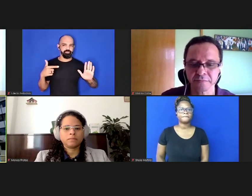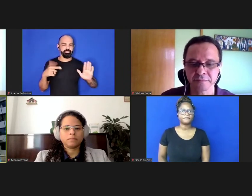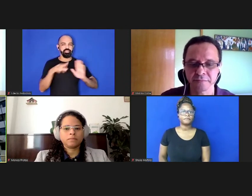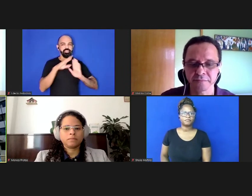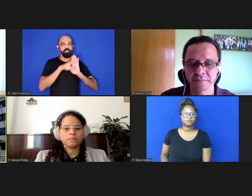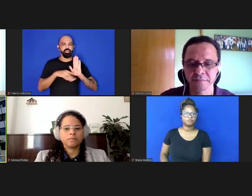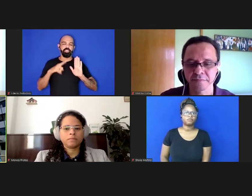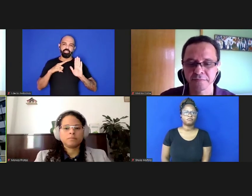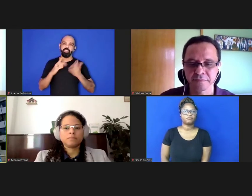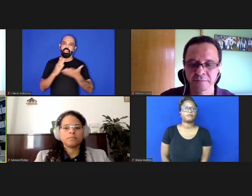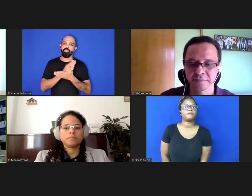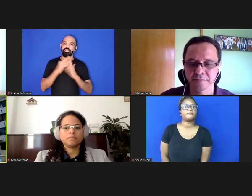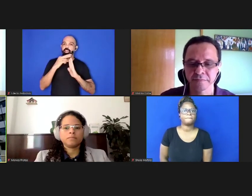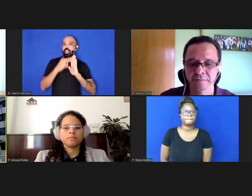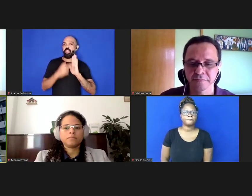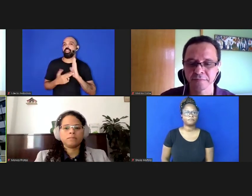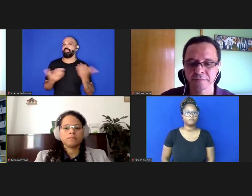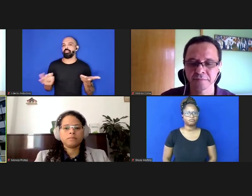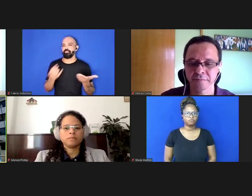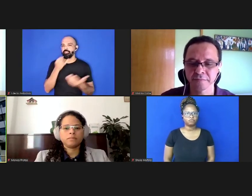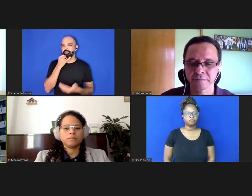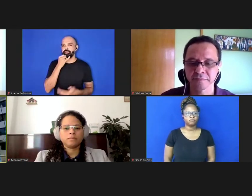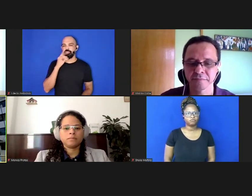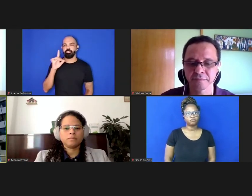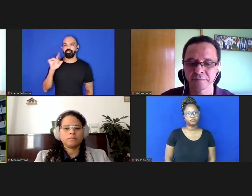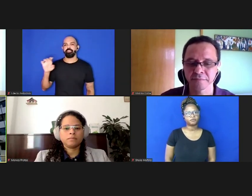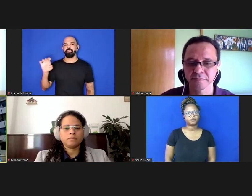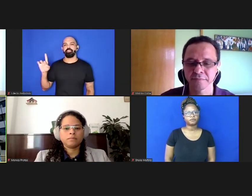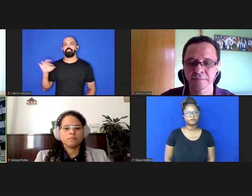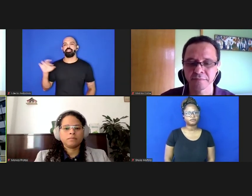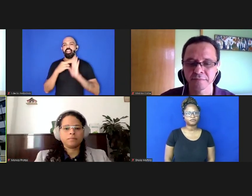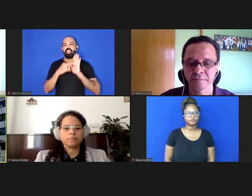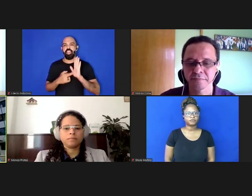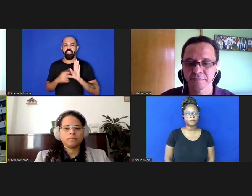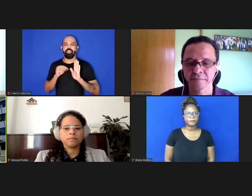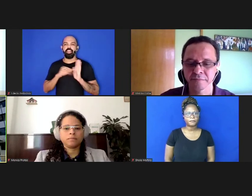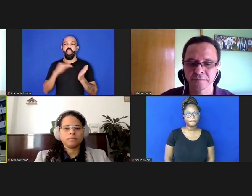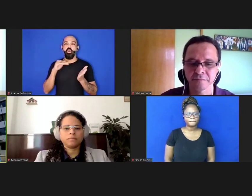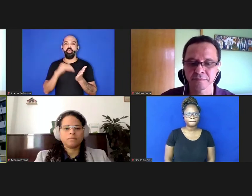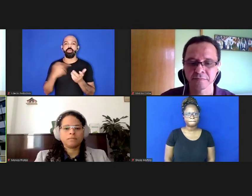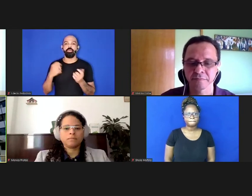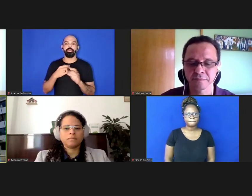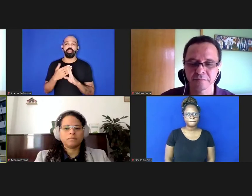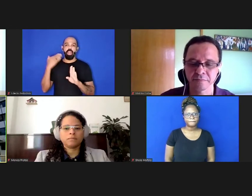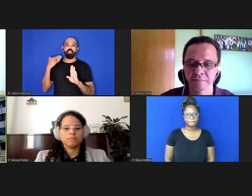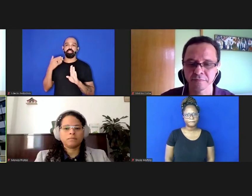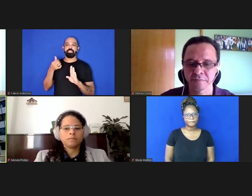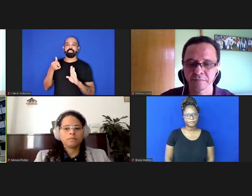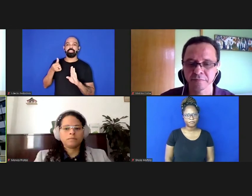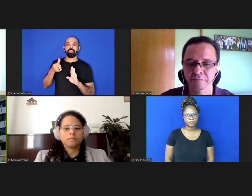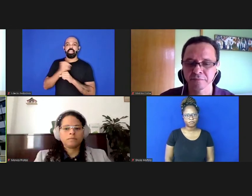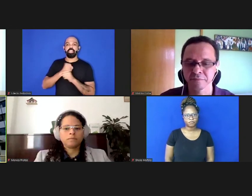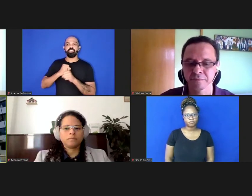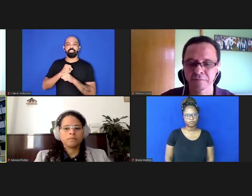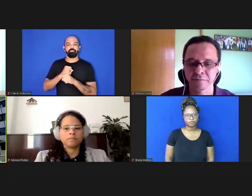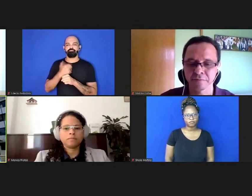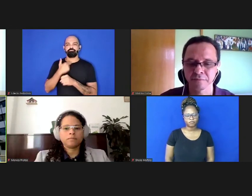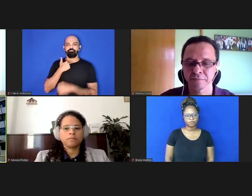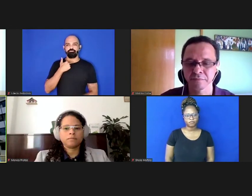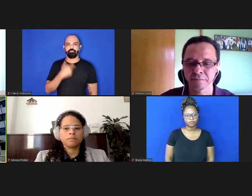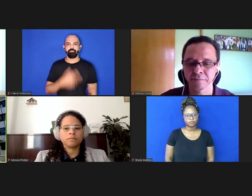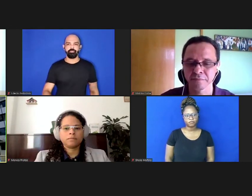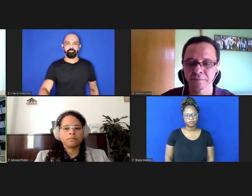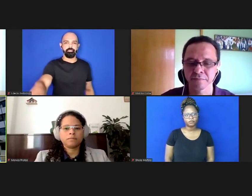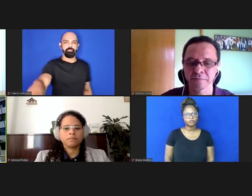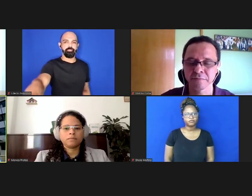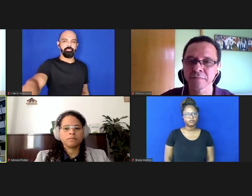de, por exemplo, no DAD, um critério comum é que a última titulação não tenha ocorrido há mais de 6 anos. No caso das estadias de pesquisa, o